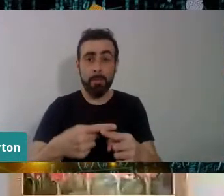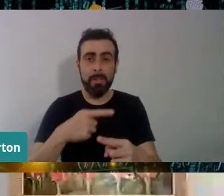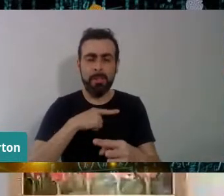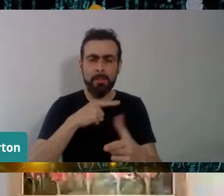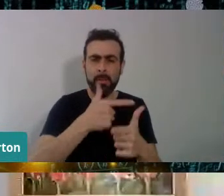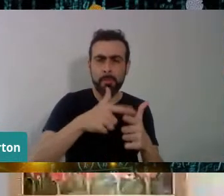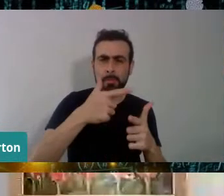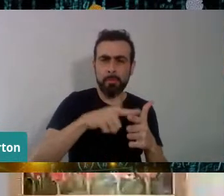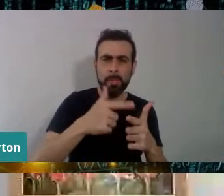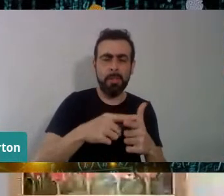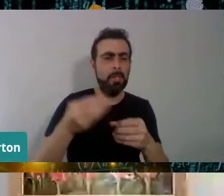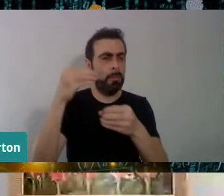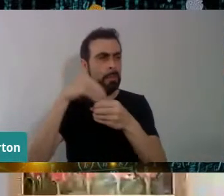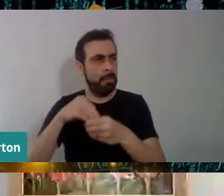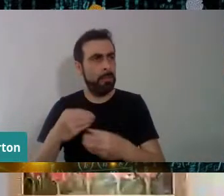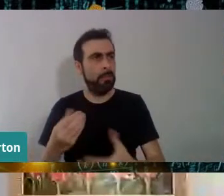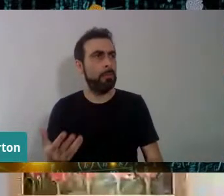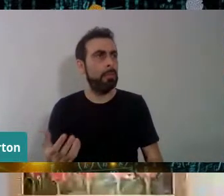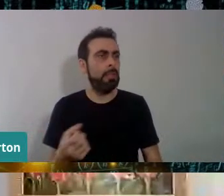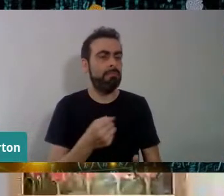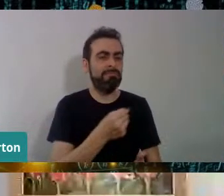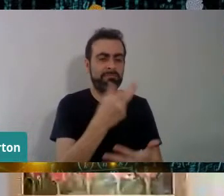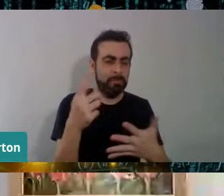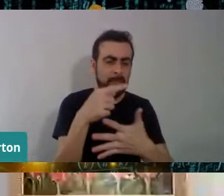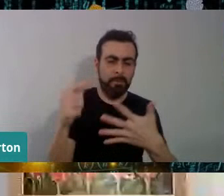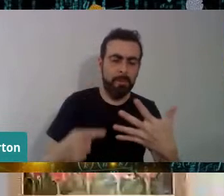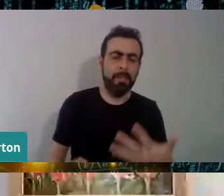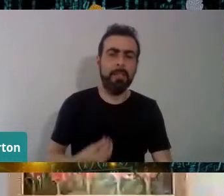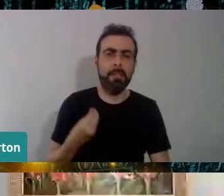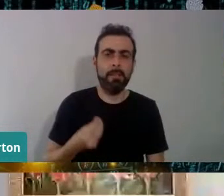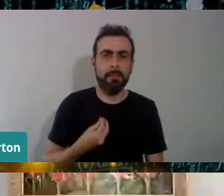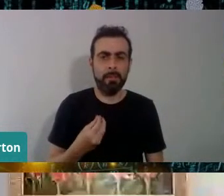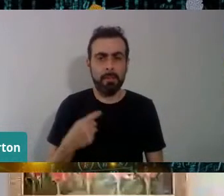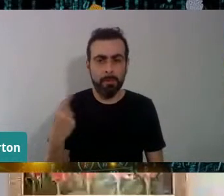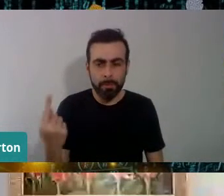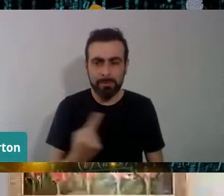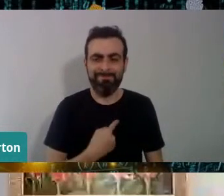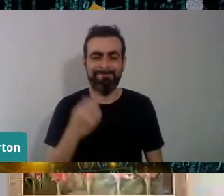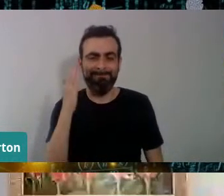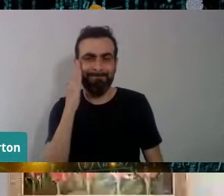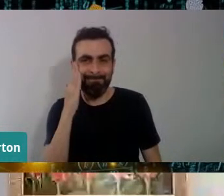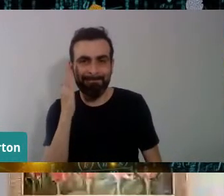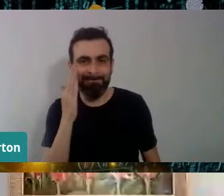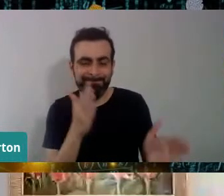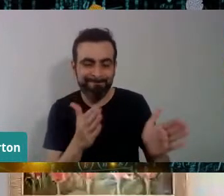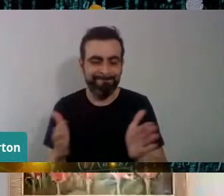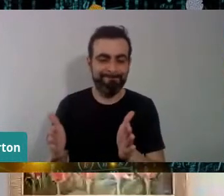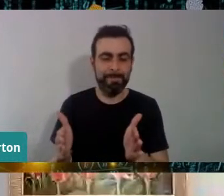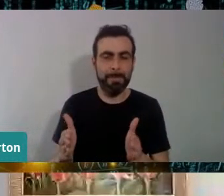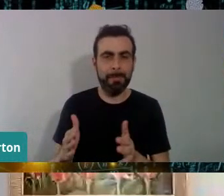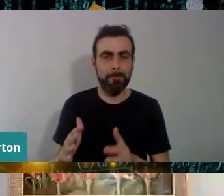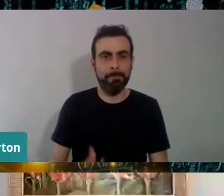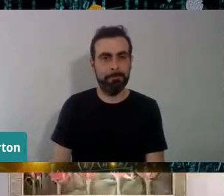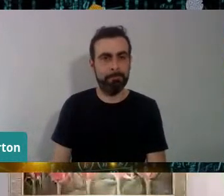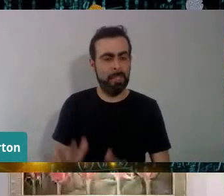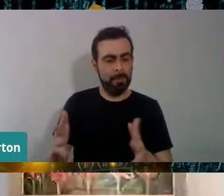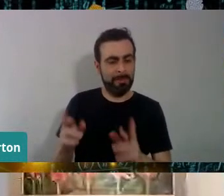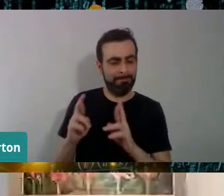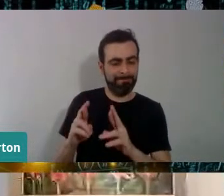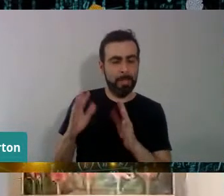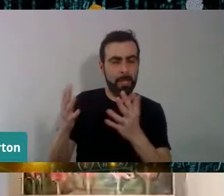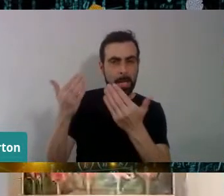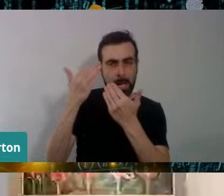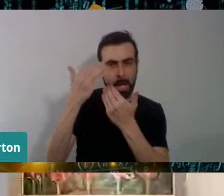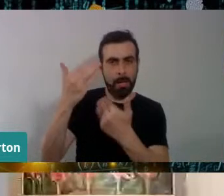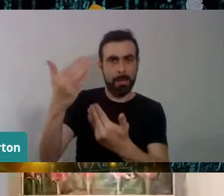da nossa vida que até hoje nos servem de lição. Então, a gente tem que agradecer muito também os